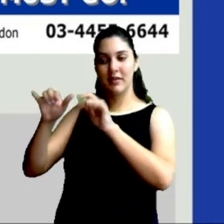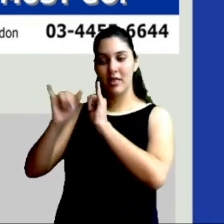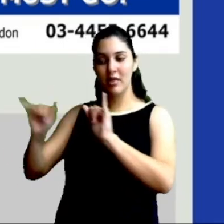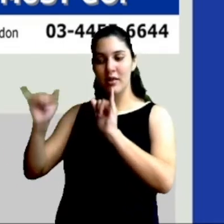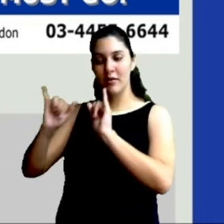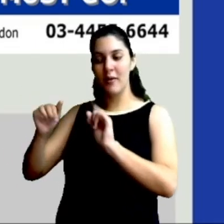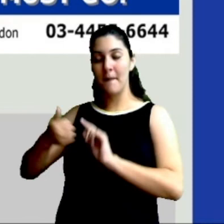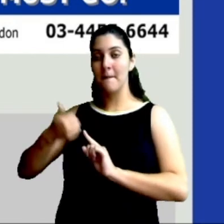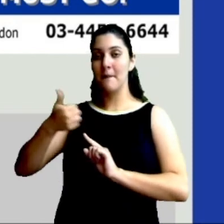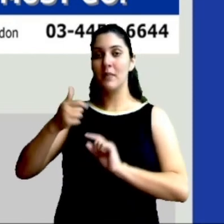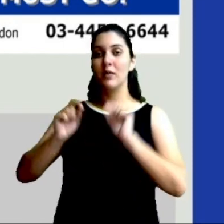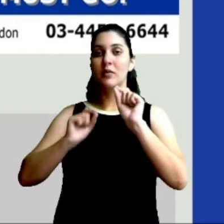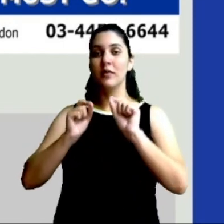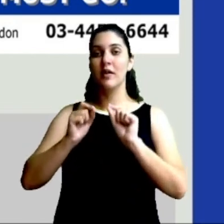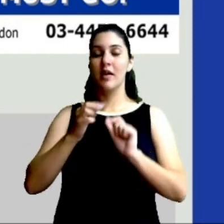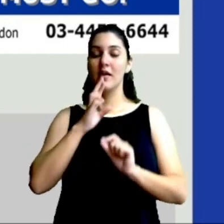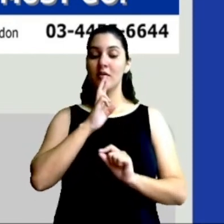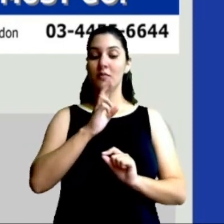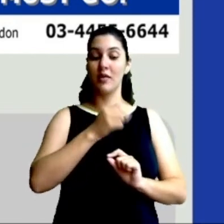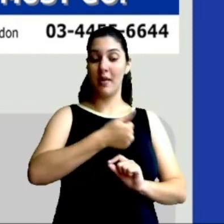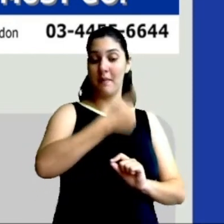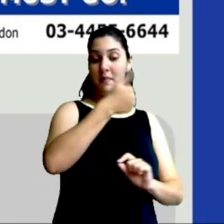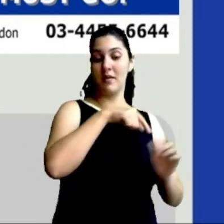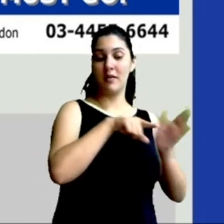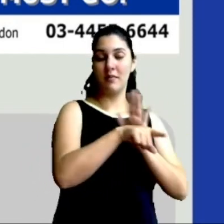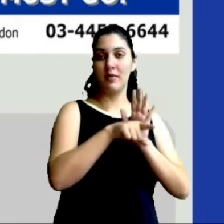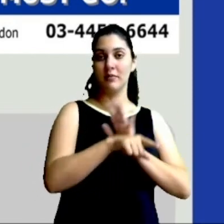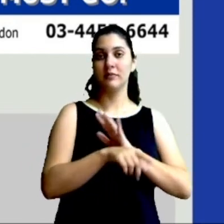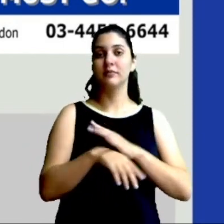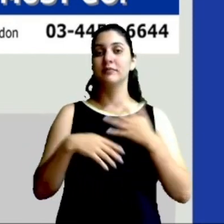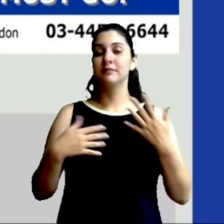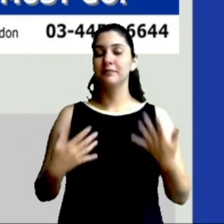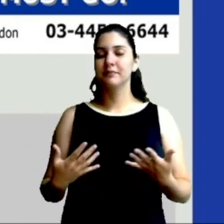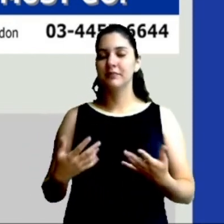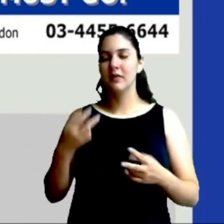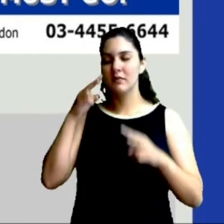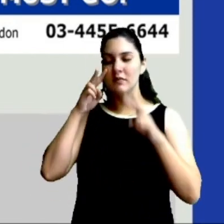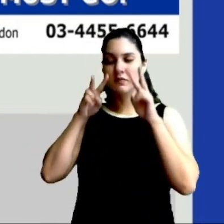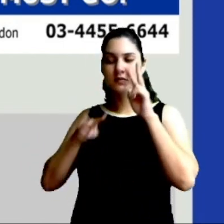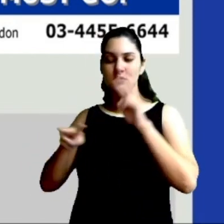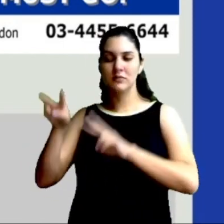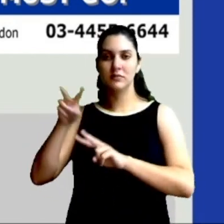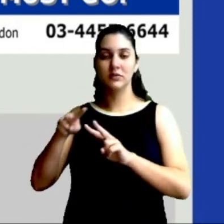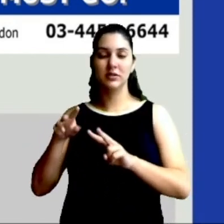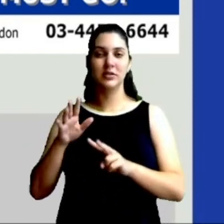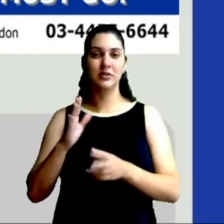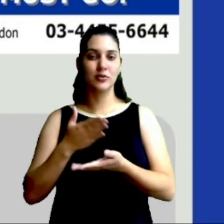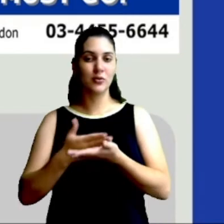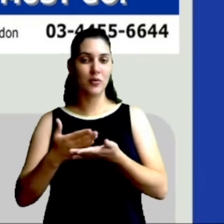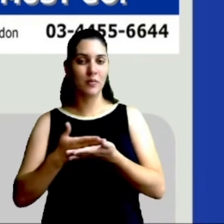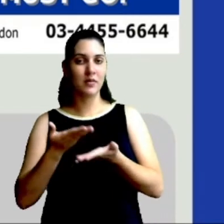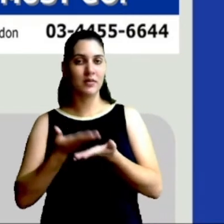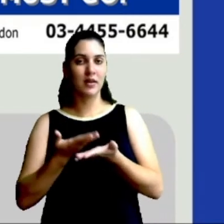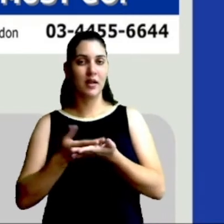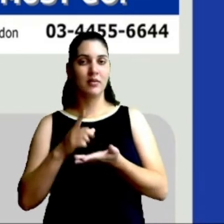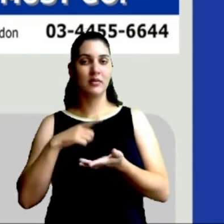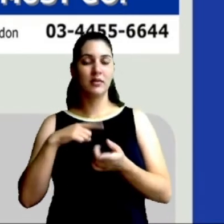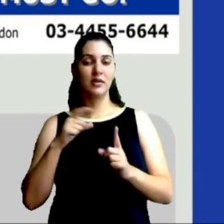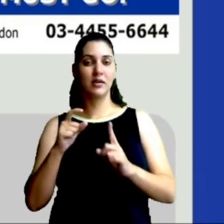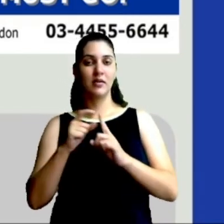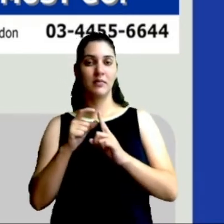Mas primeiro a gente vai para a primeira questão. Gente, dá uma olhadinha porque logo no início da aula tinha a